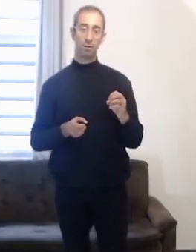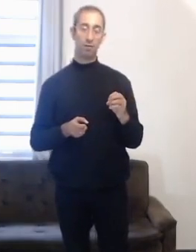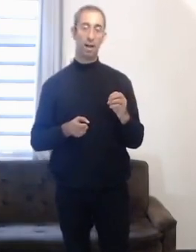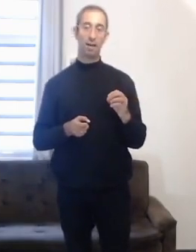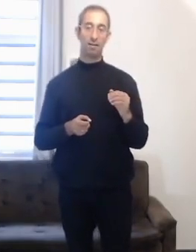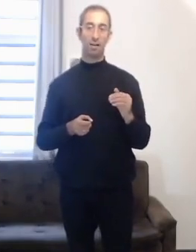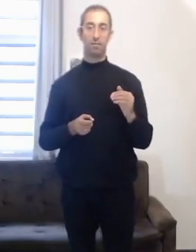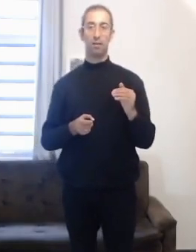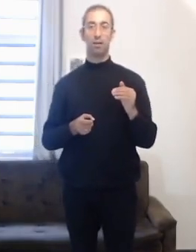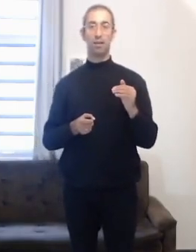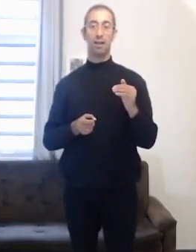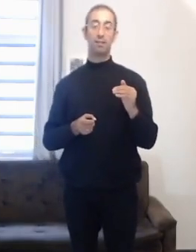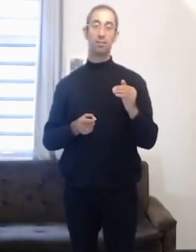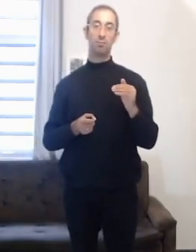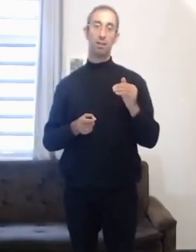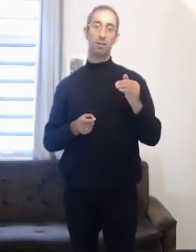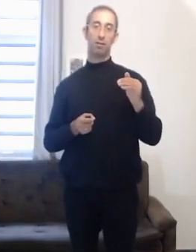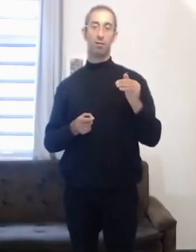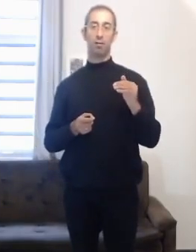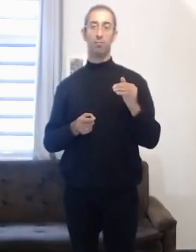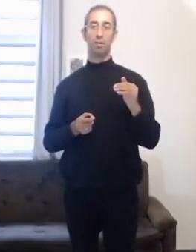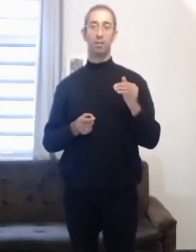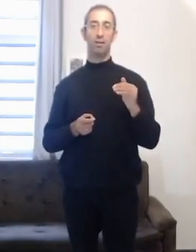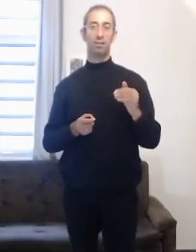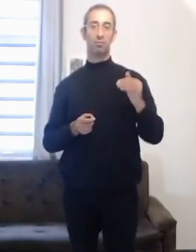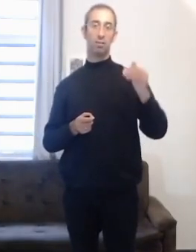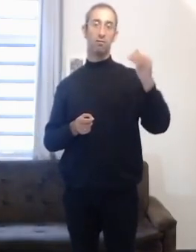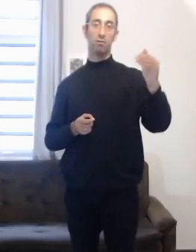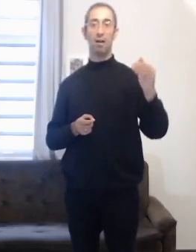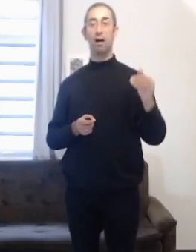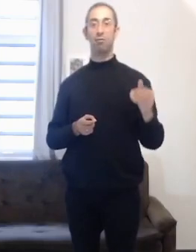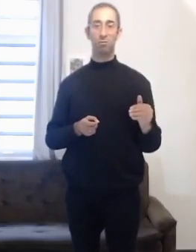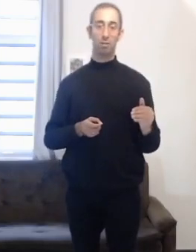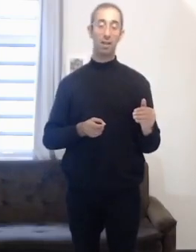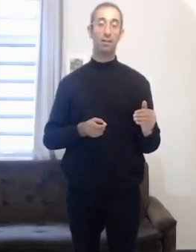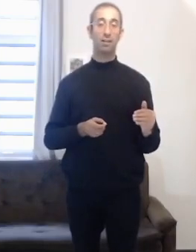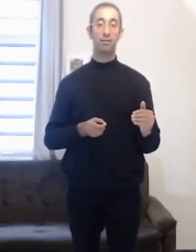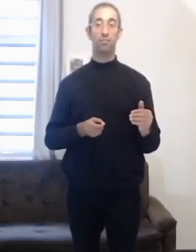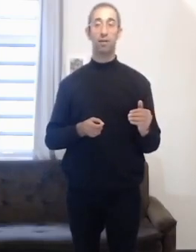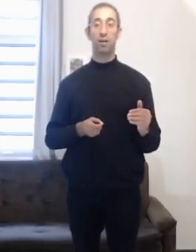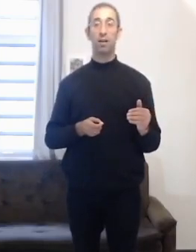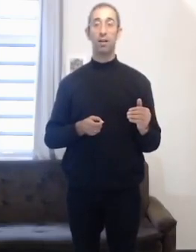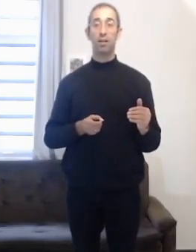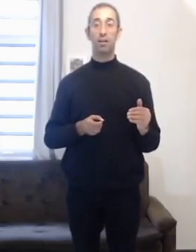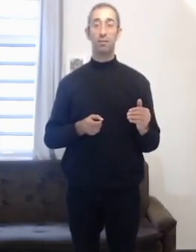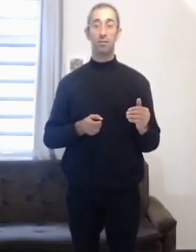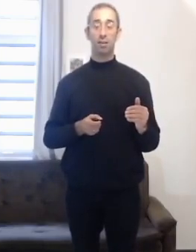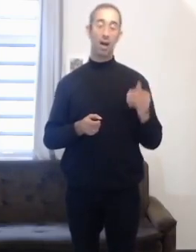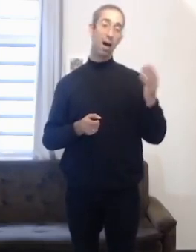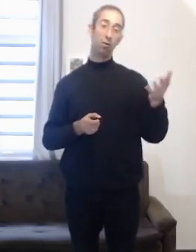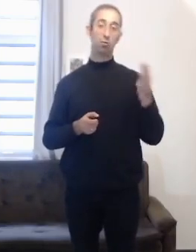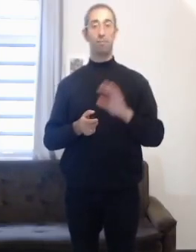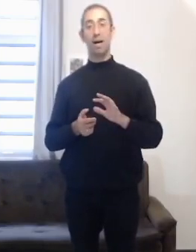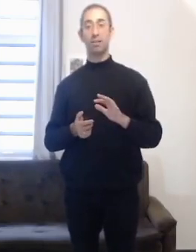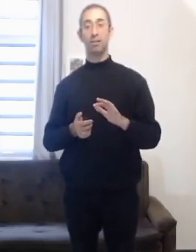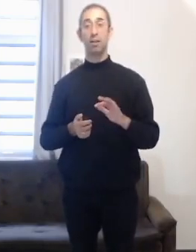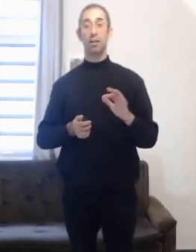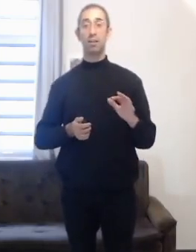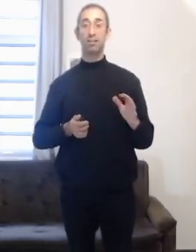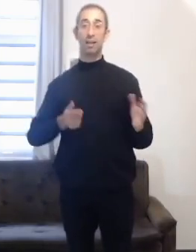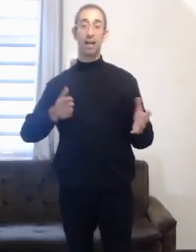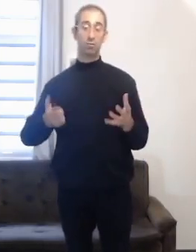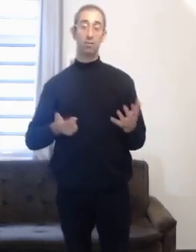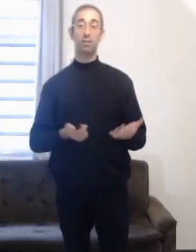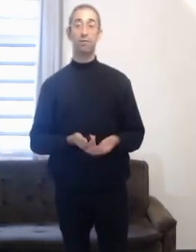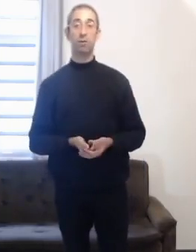Então você pode falar, ah, tem uma gentrificação de nível tal, ou não tem, né? E alta ou baixa.